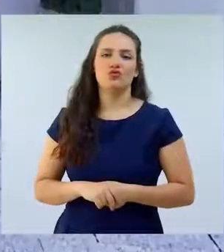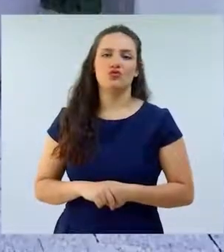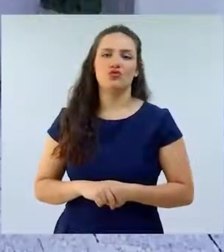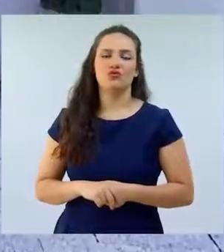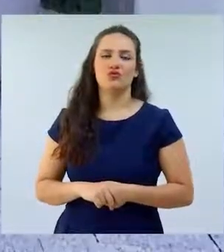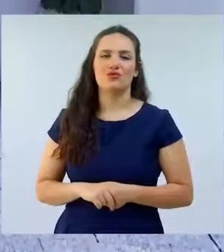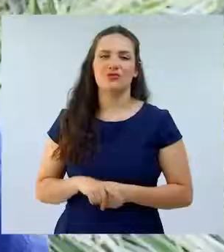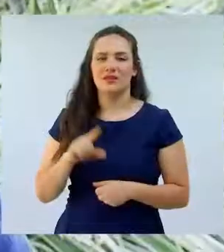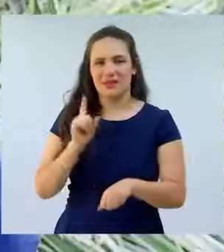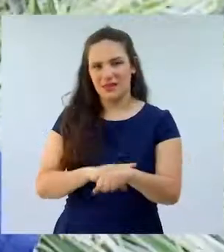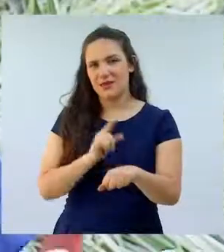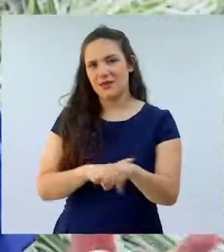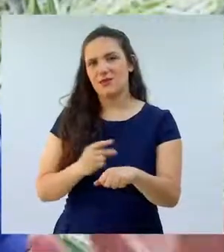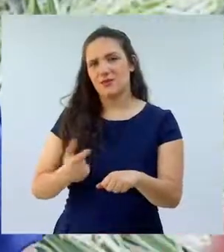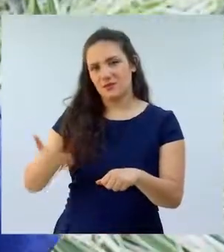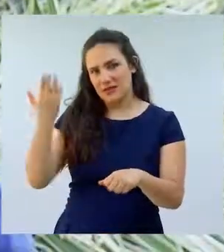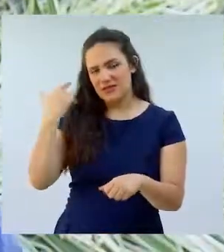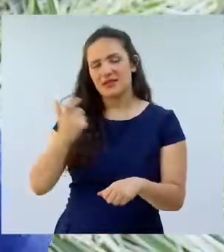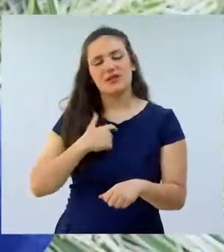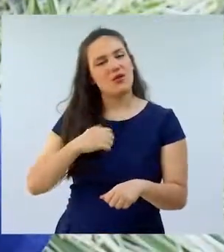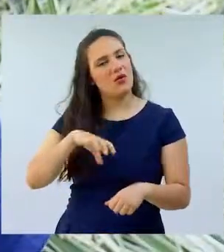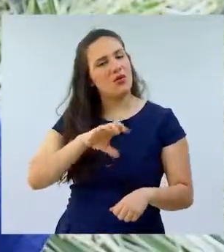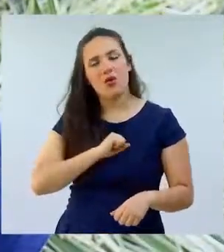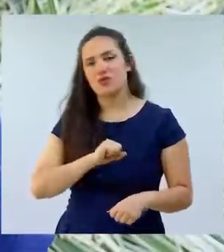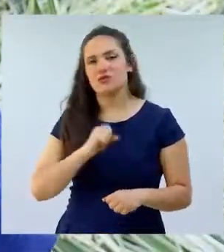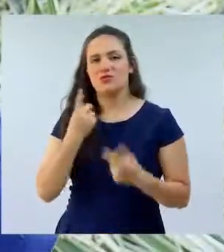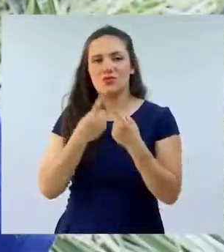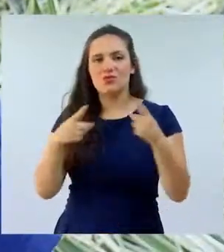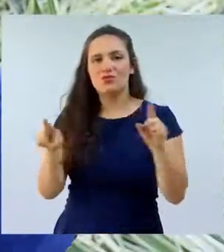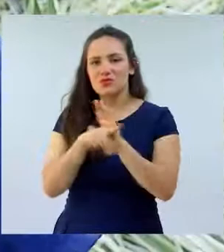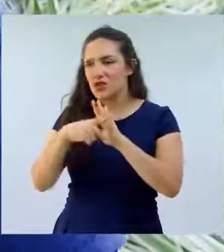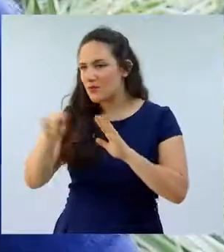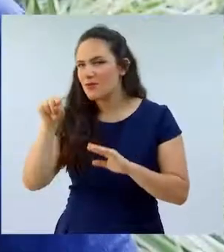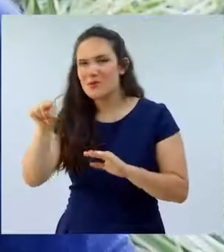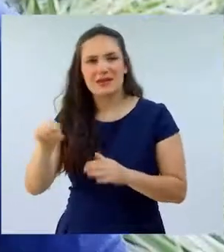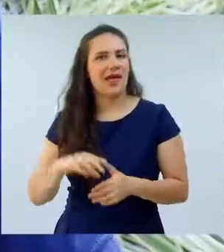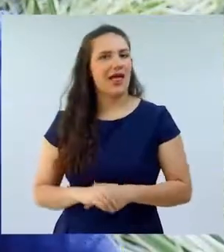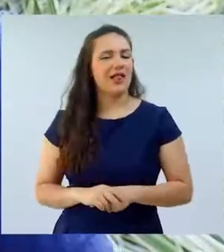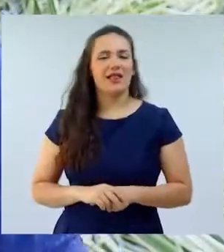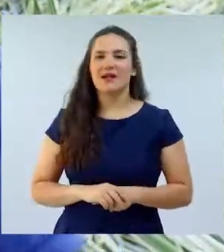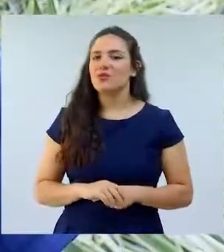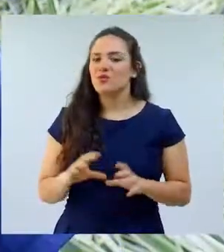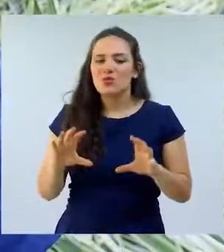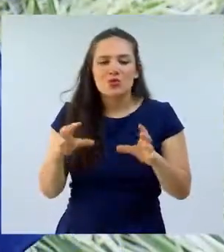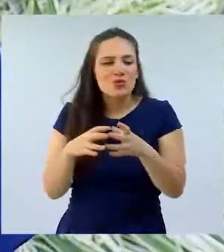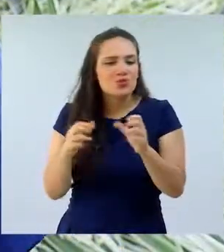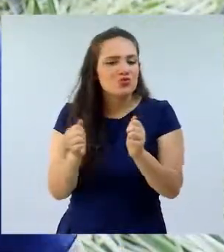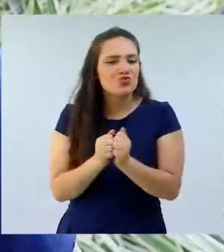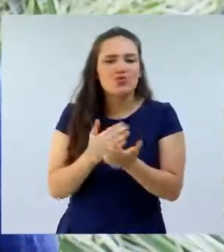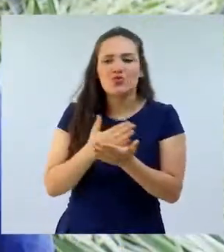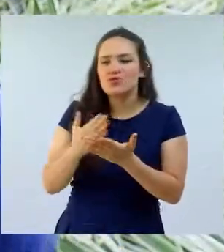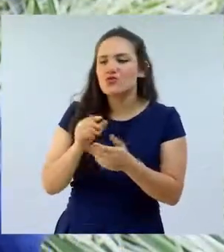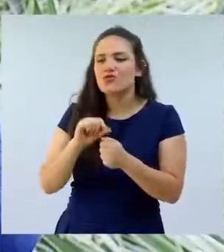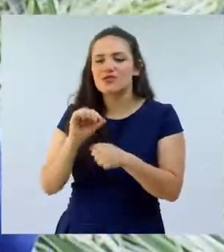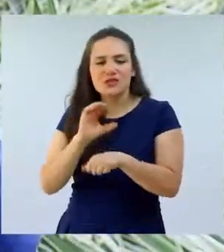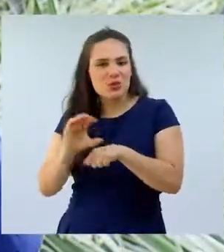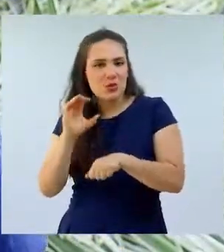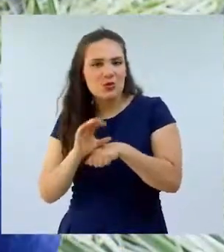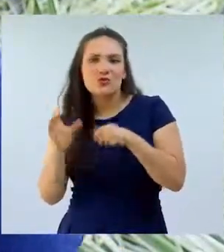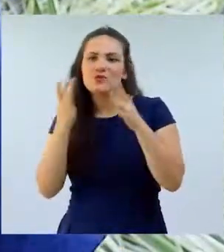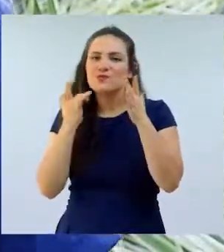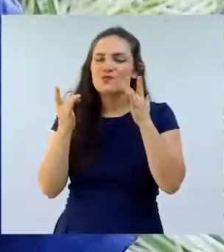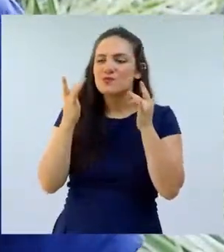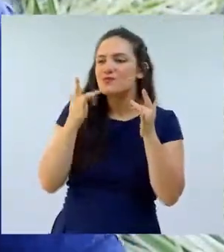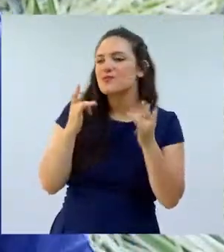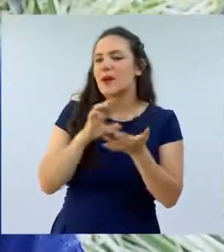aquela música até hoje, porque não tem esse achava, né? Você acha, você acha. Então, cara, são as coincidências da vida que faz a